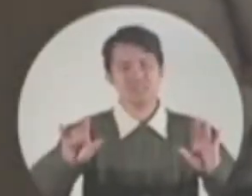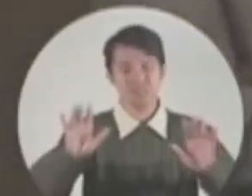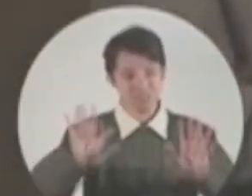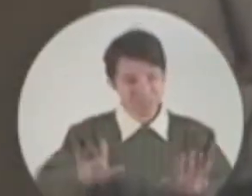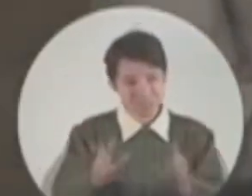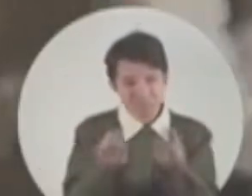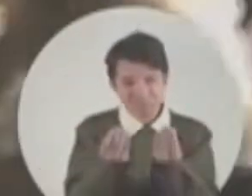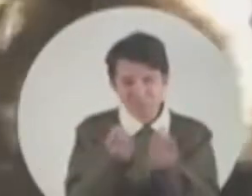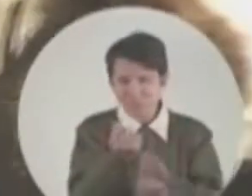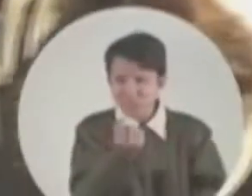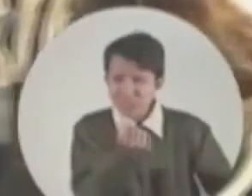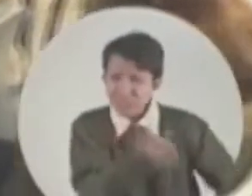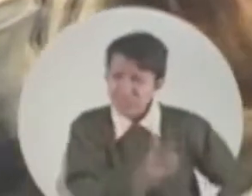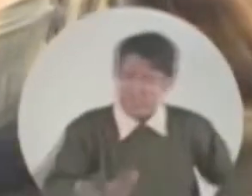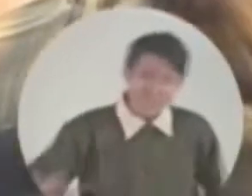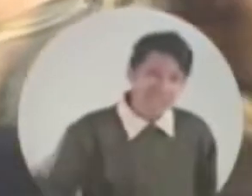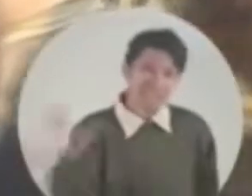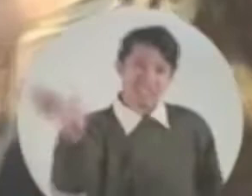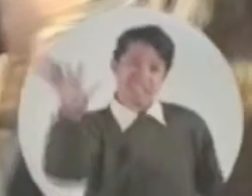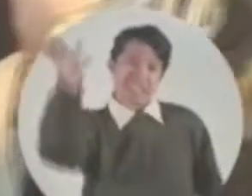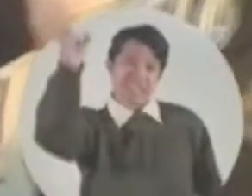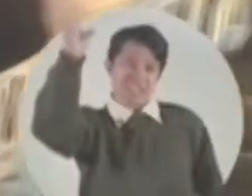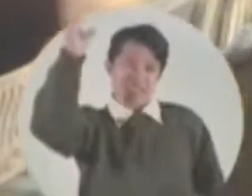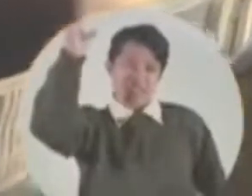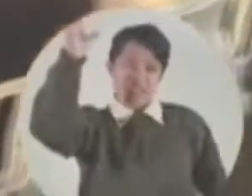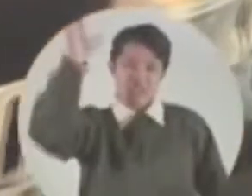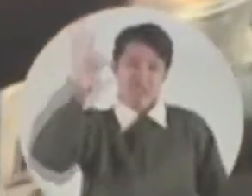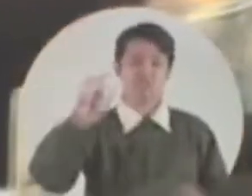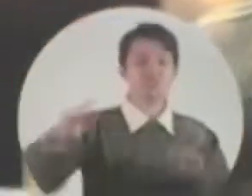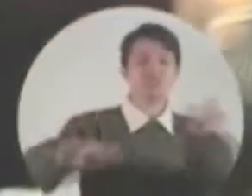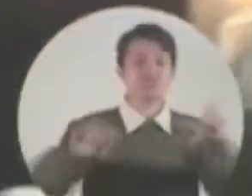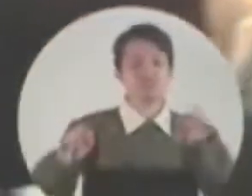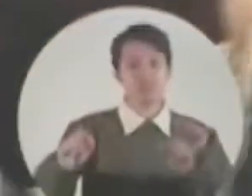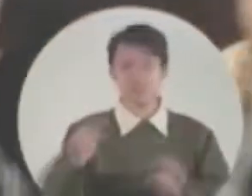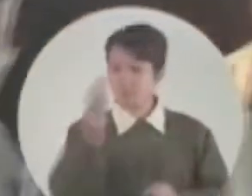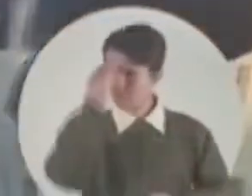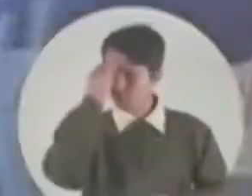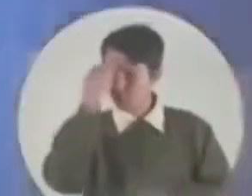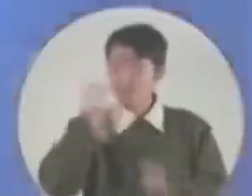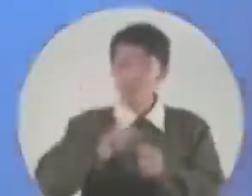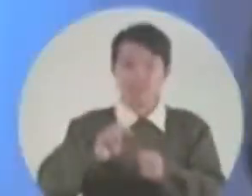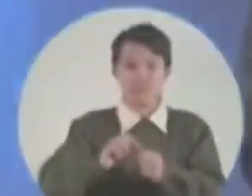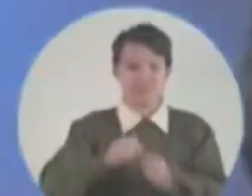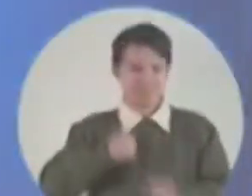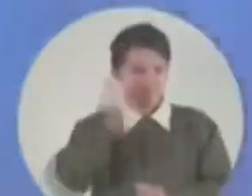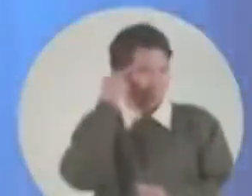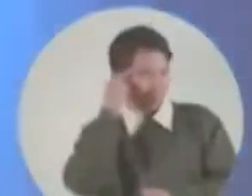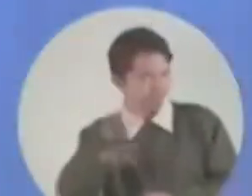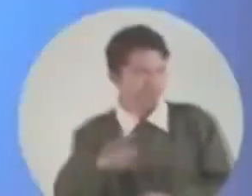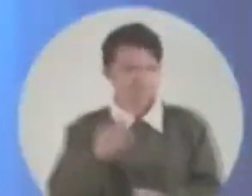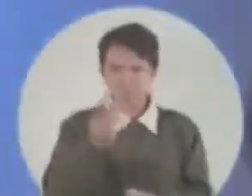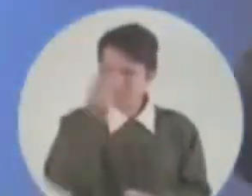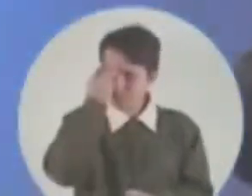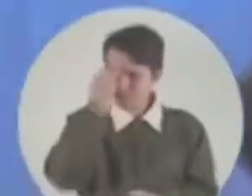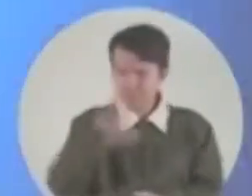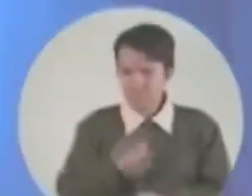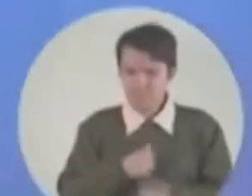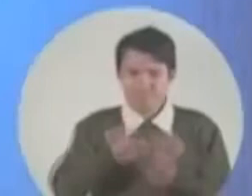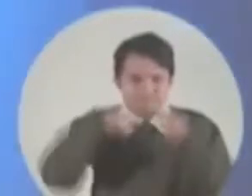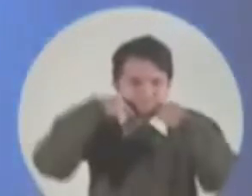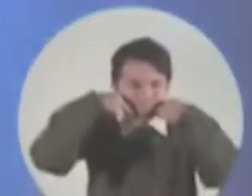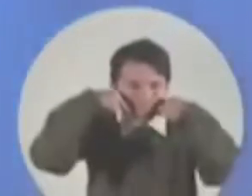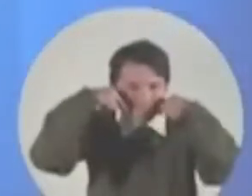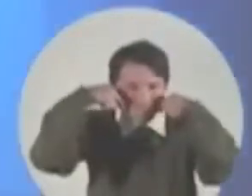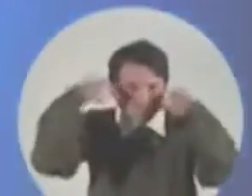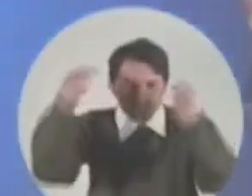E ele custava muito caro. Aí ela pega aquele vaso. E eu imagino